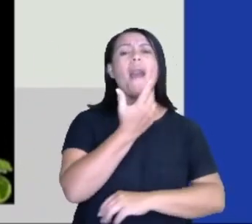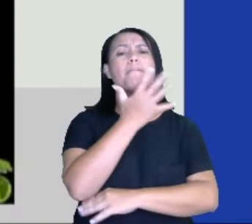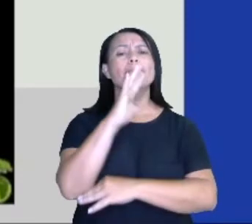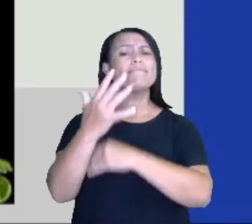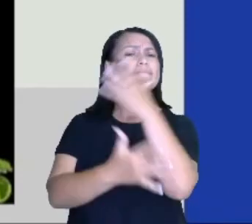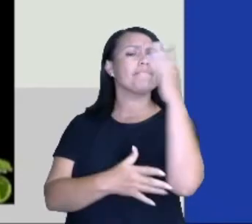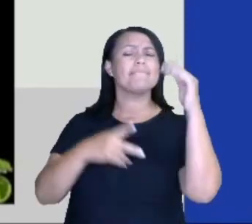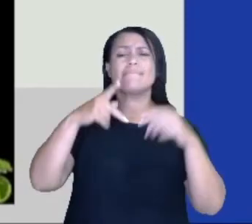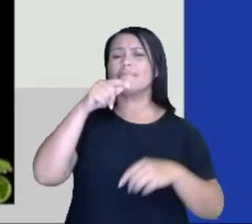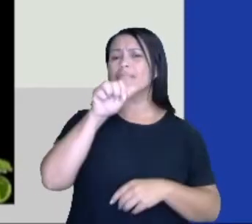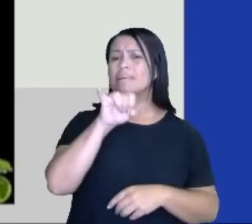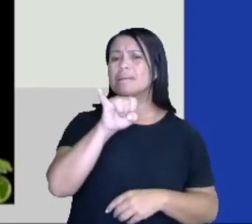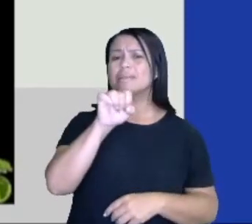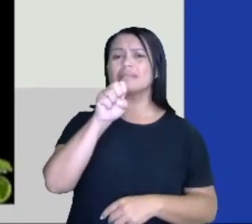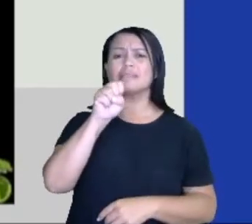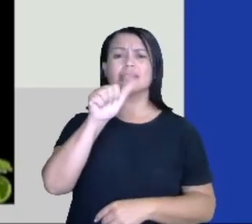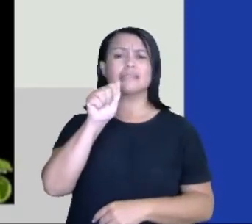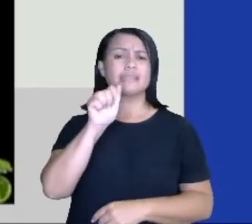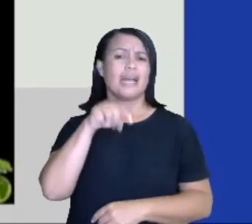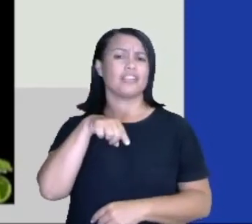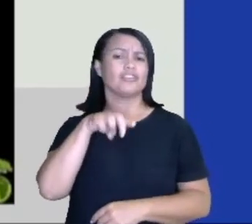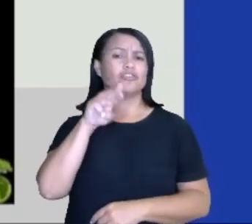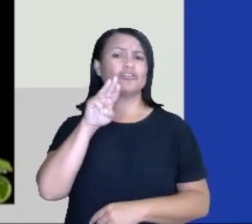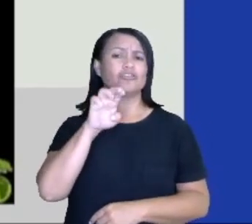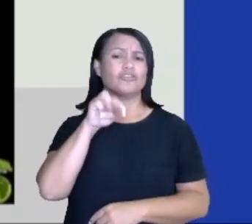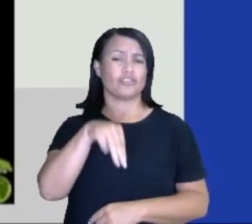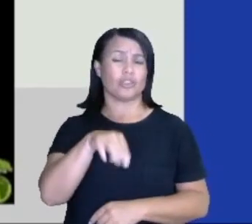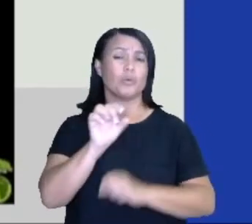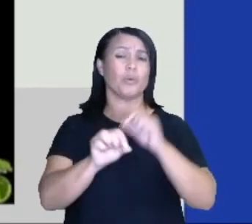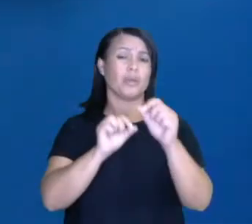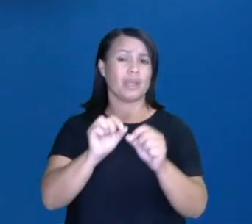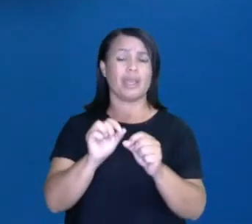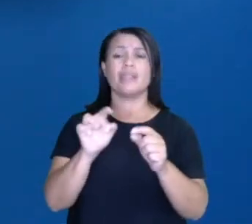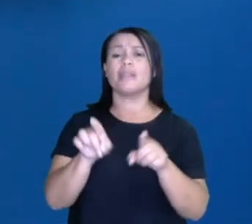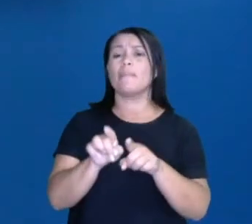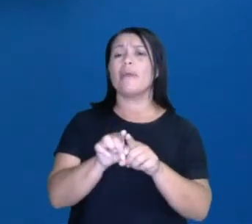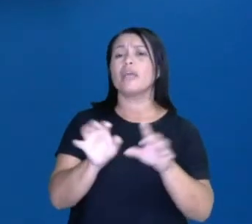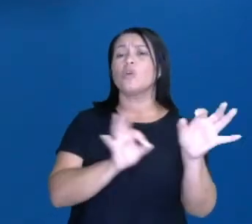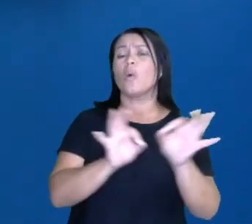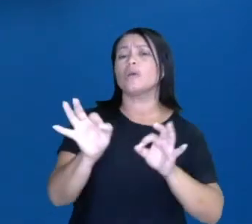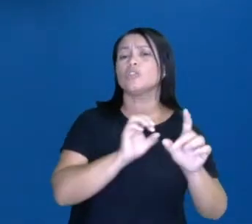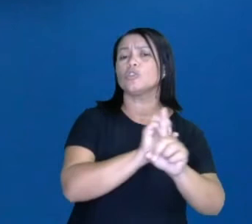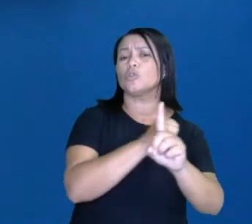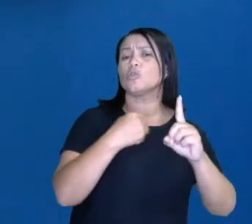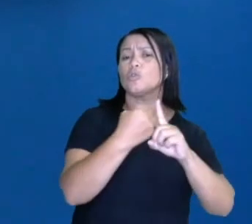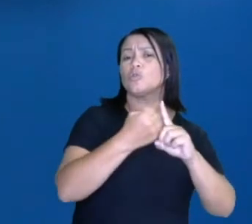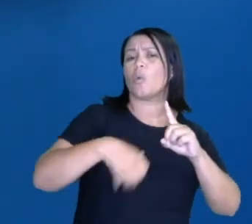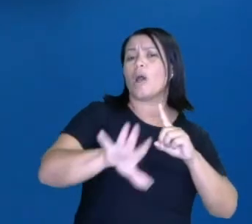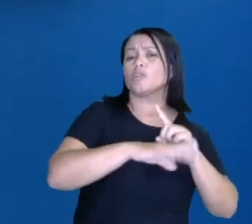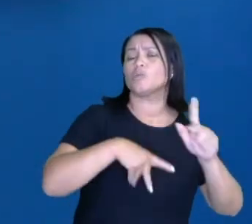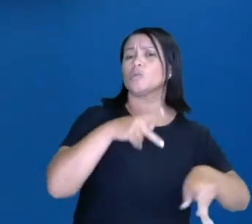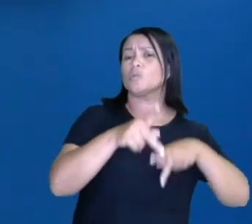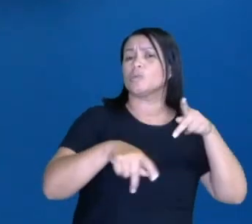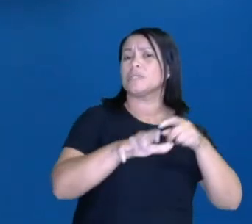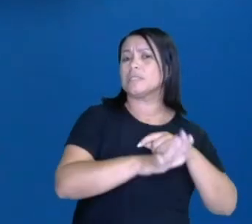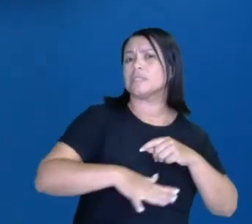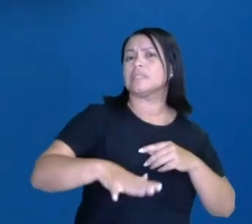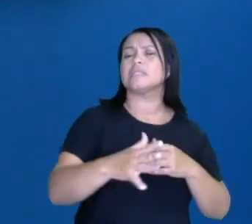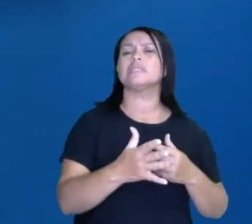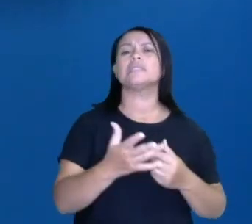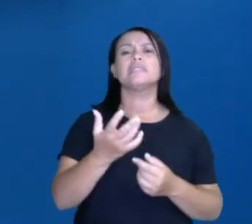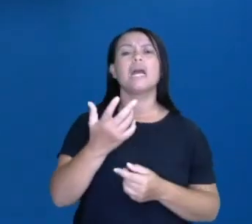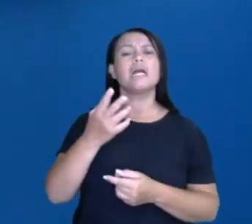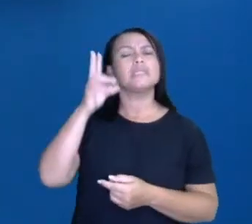uma sociedade em um determinado momento histórico, que é, quando é que a gente tem esse tipo de paisagem? Quando a gente tem